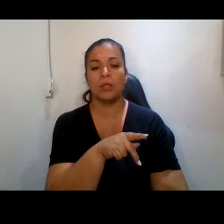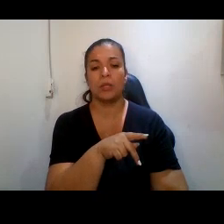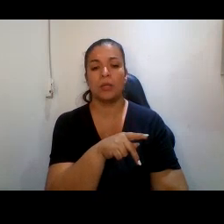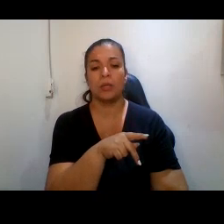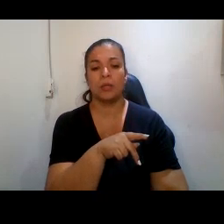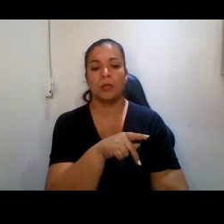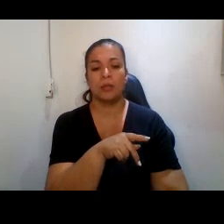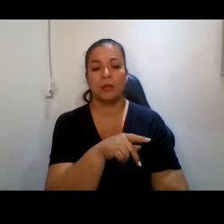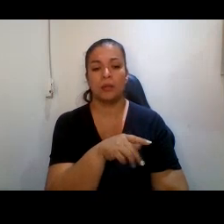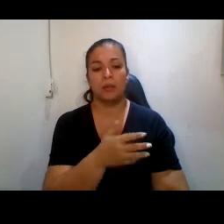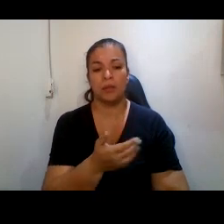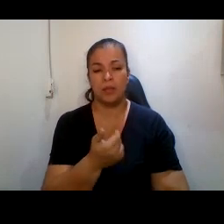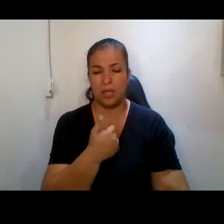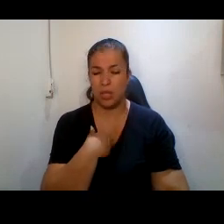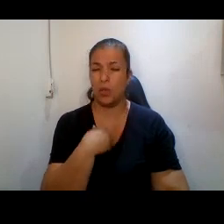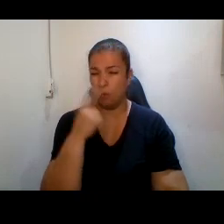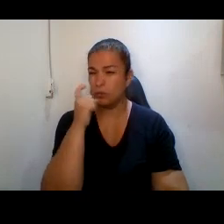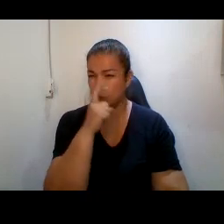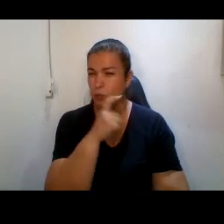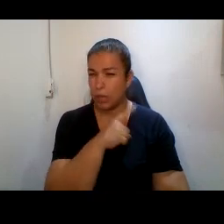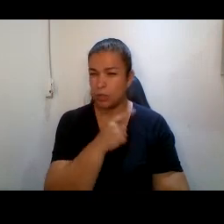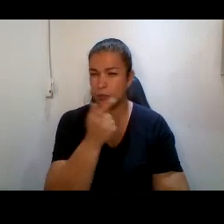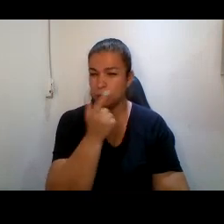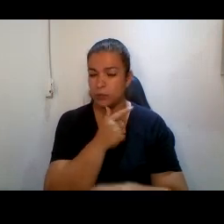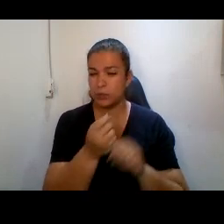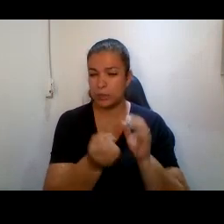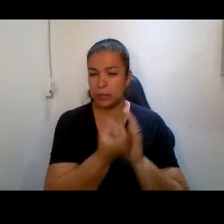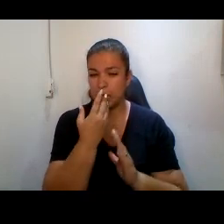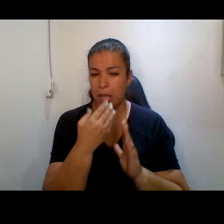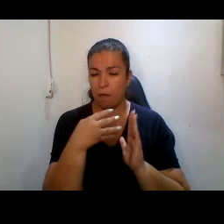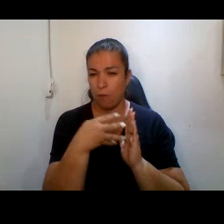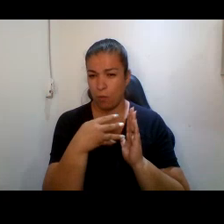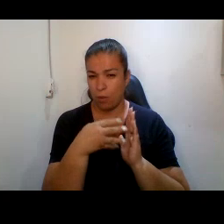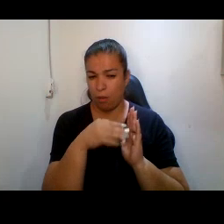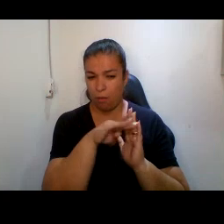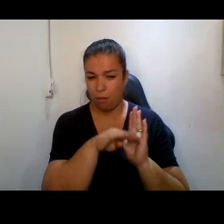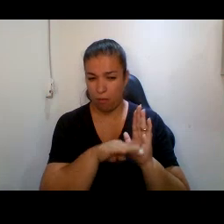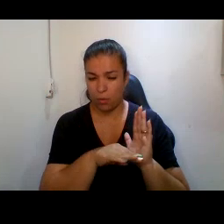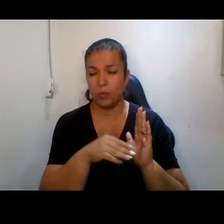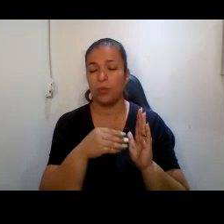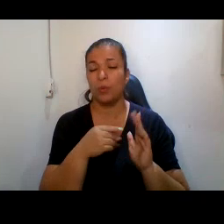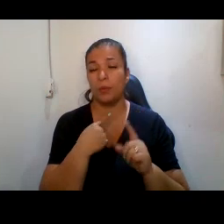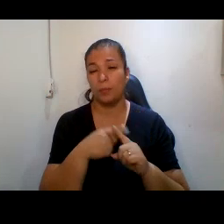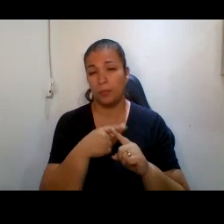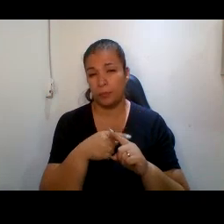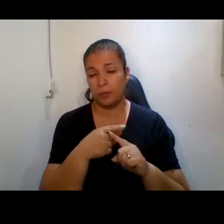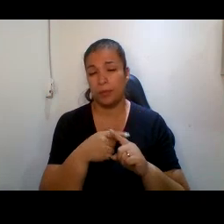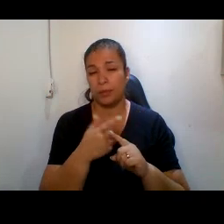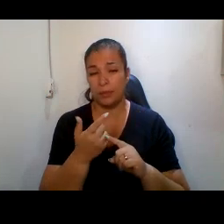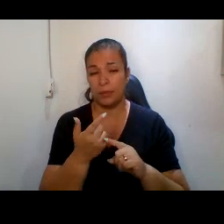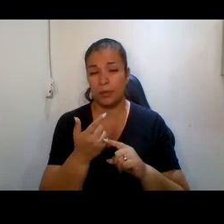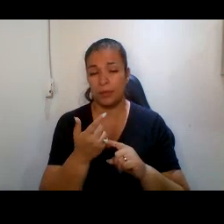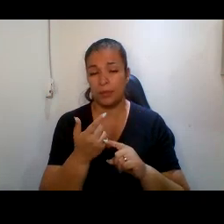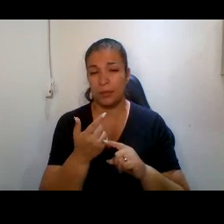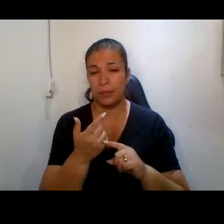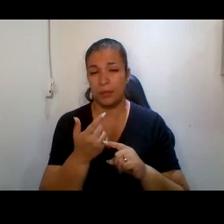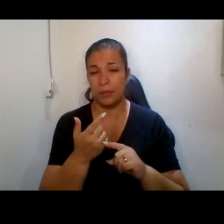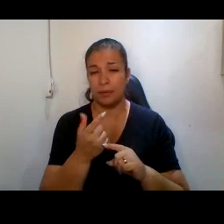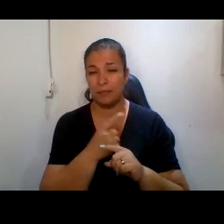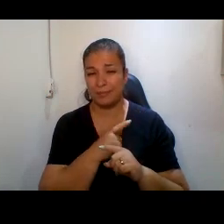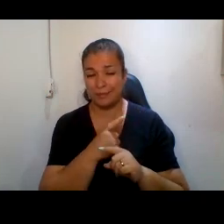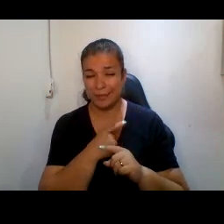eu tive muita dificuldade para poder elaborar o formulário, porque para lidar mesmo com essa